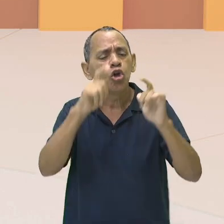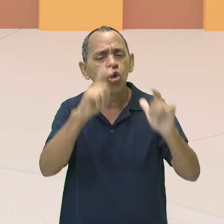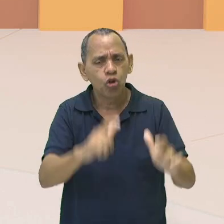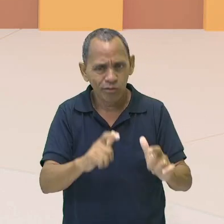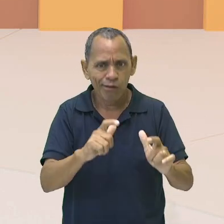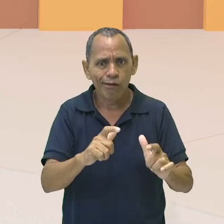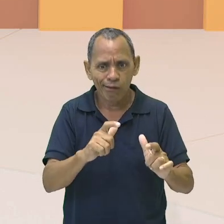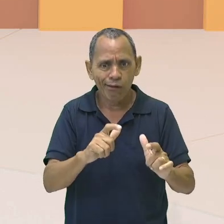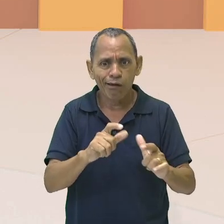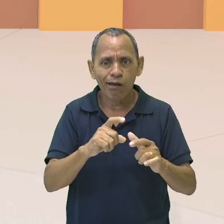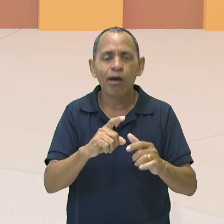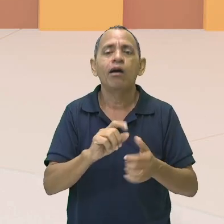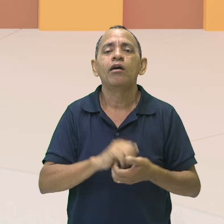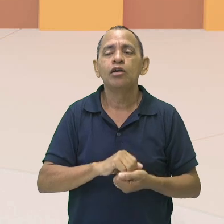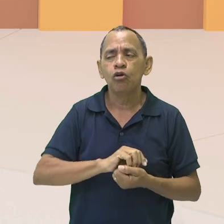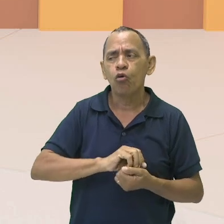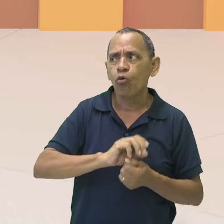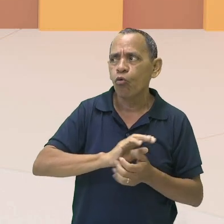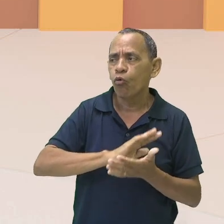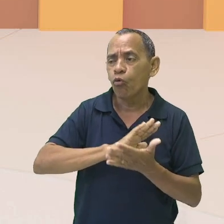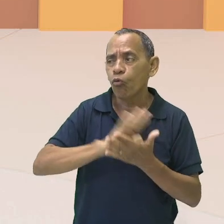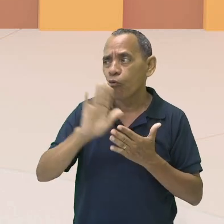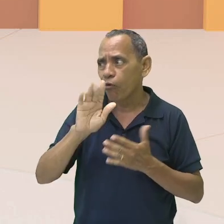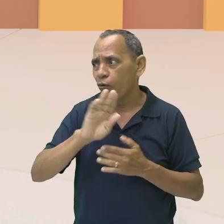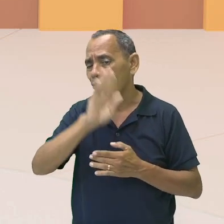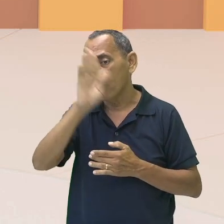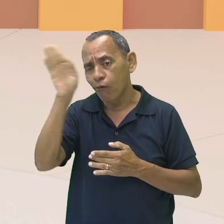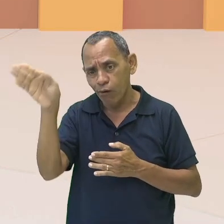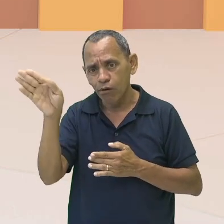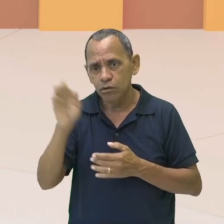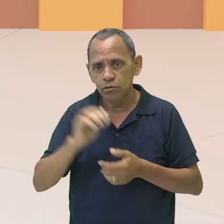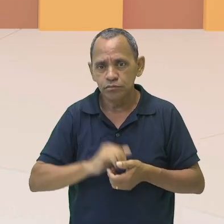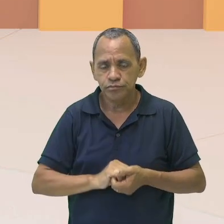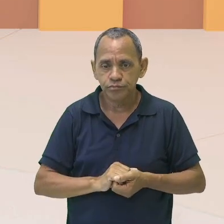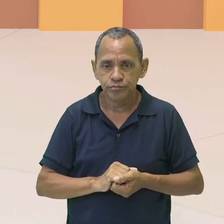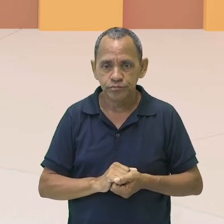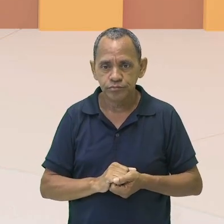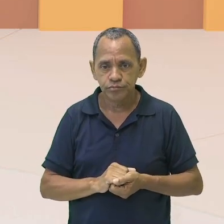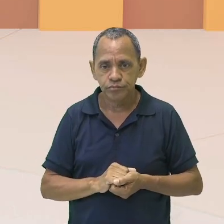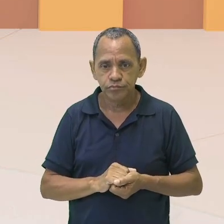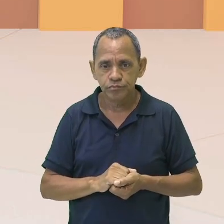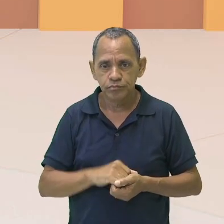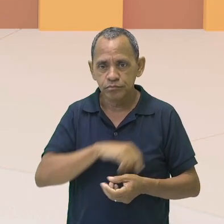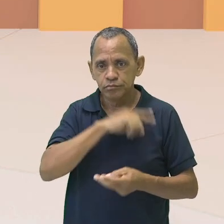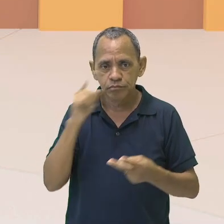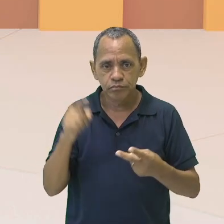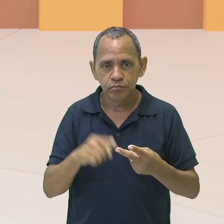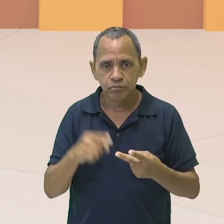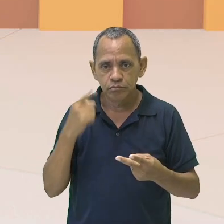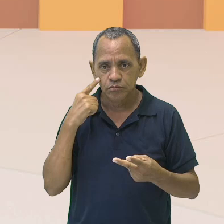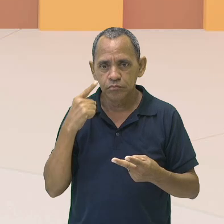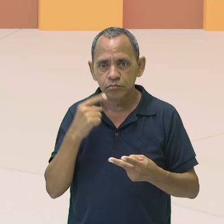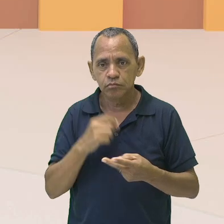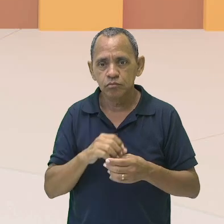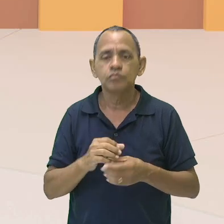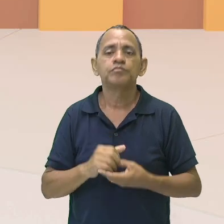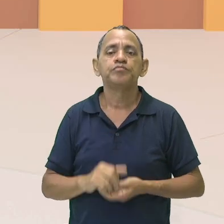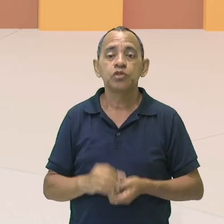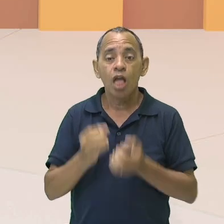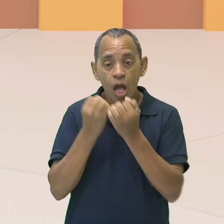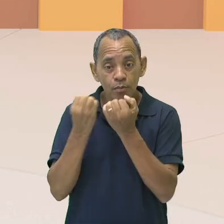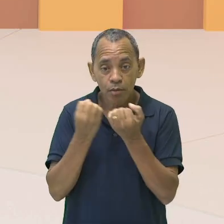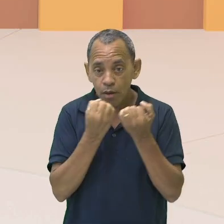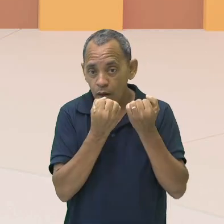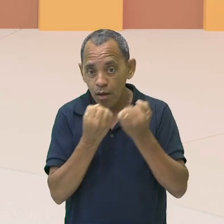e vão embora, né? Então também gera um prejuízo nesse sentido. Vamos lá para o segundo ícone agora, né? Ali o do milho, que é a questão da expansão